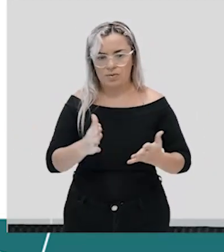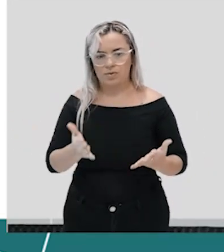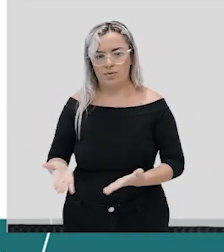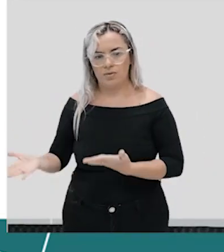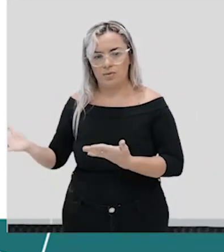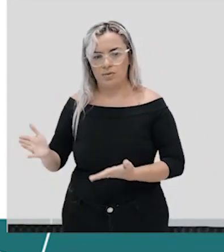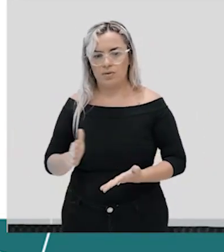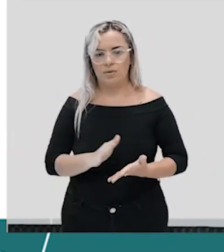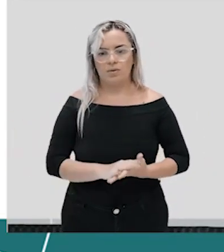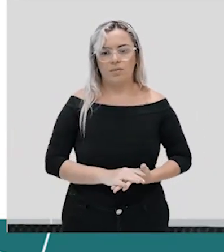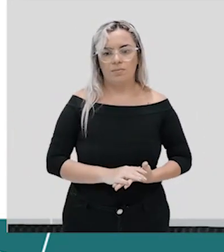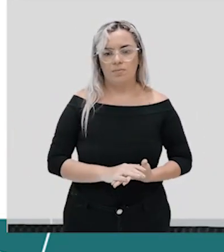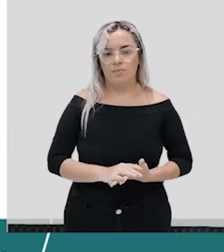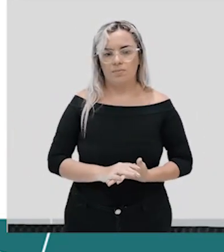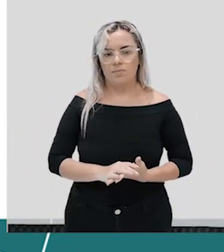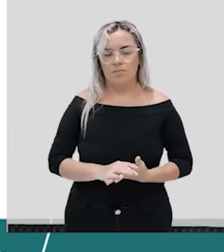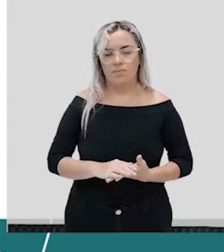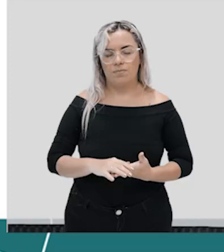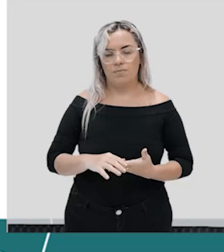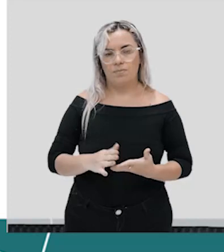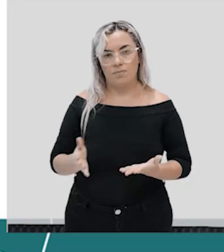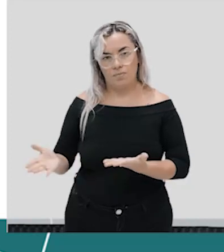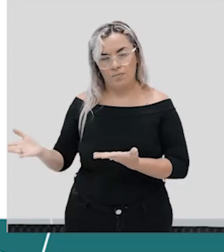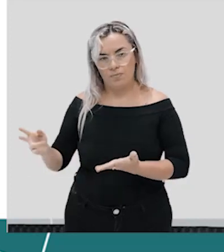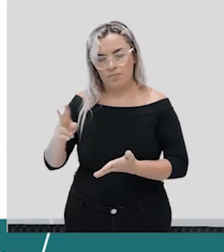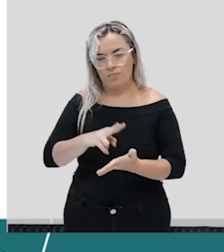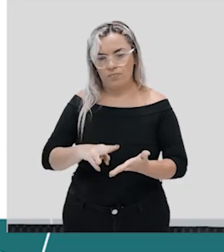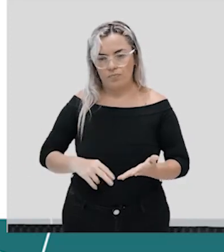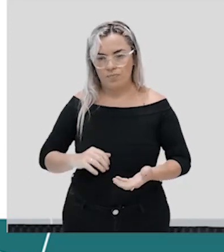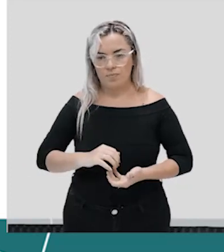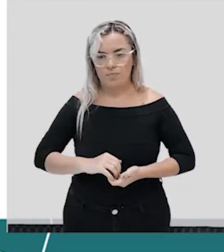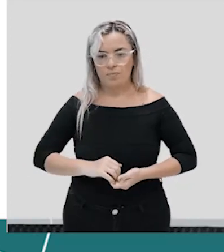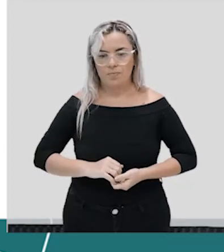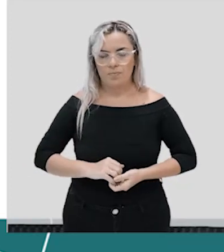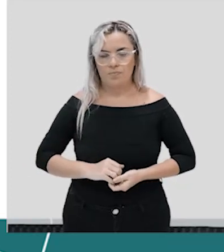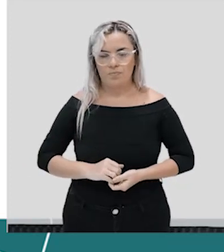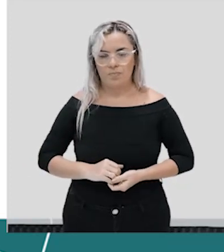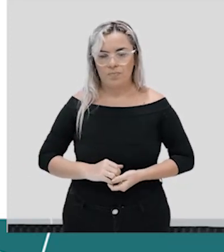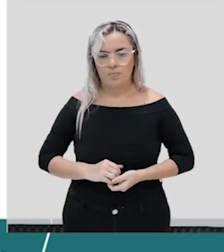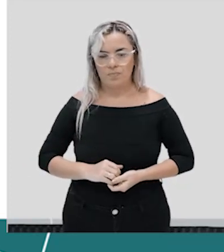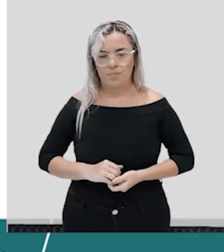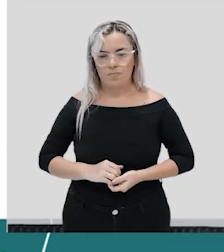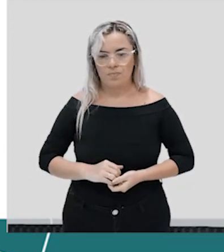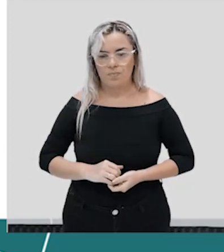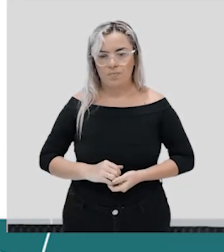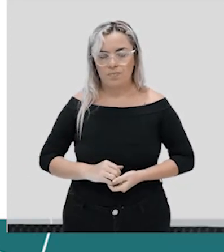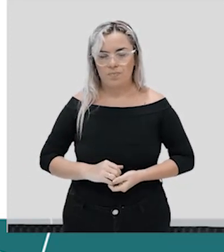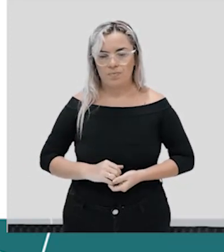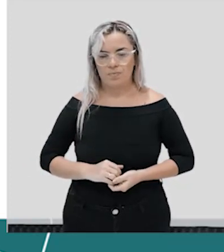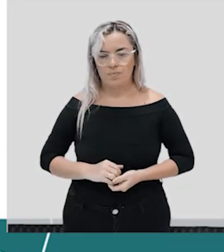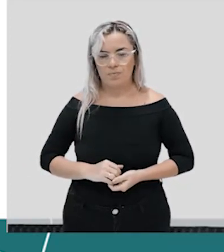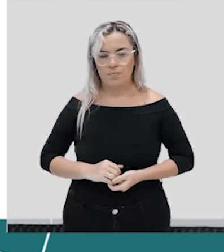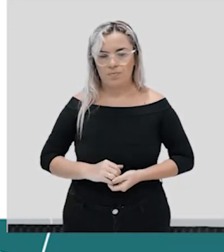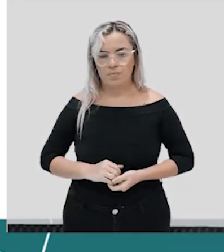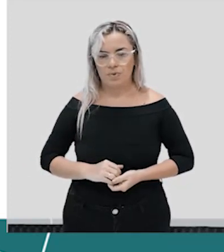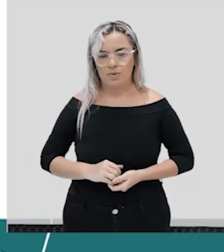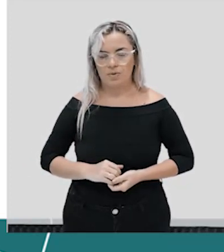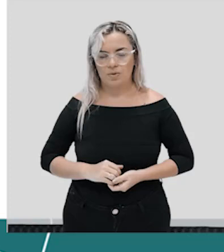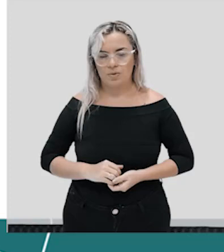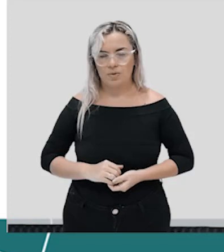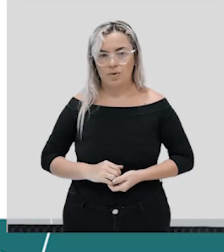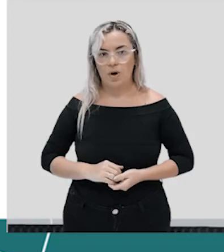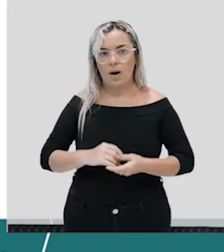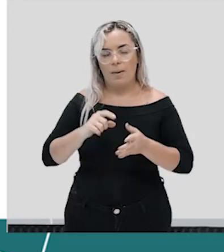Alguma coisa entre analistas políticos, no caso é o verbo comentar. Só que aqui eu tenho